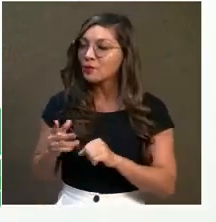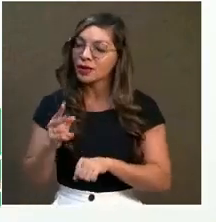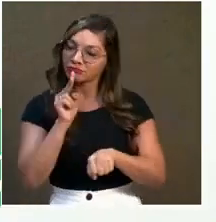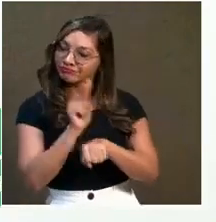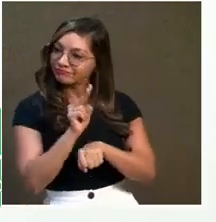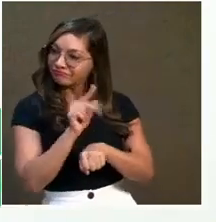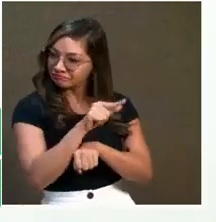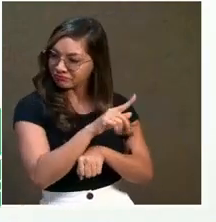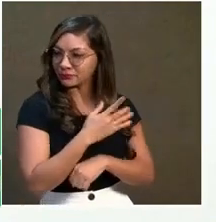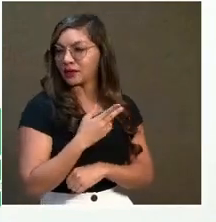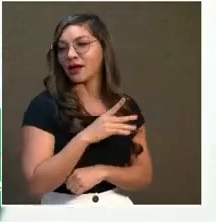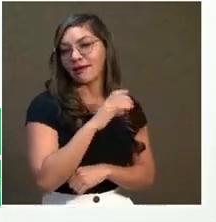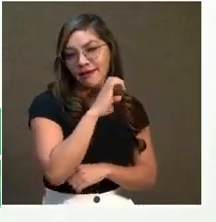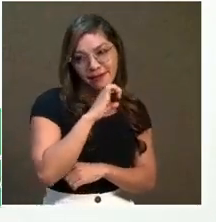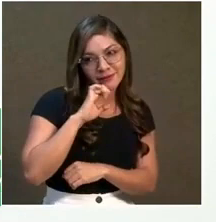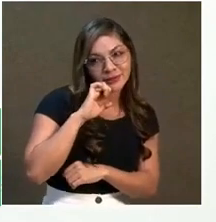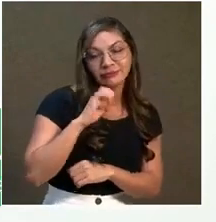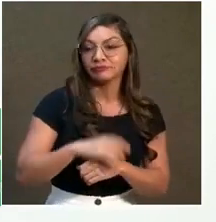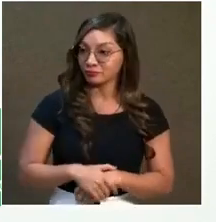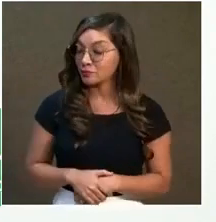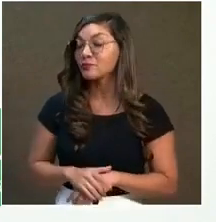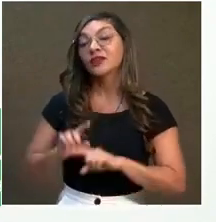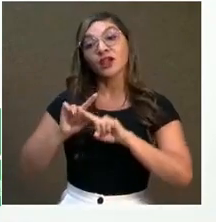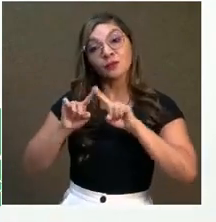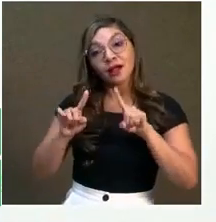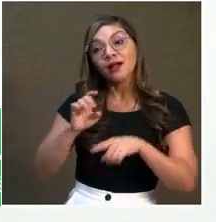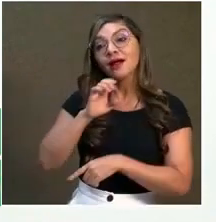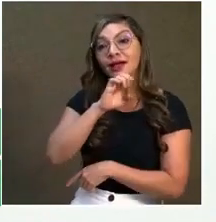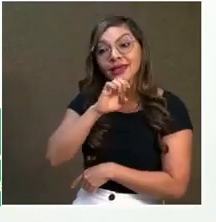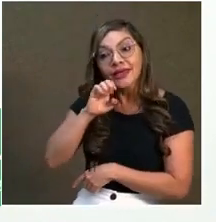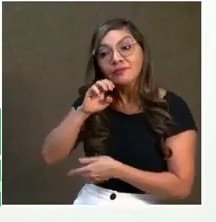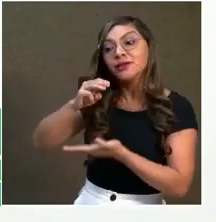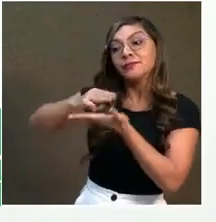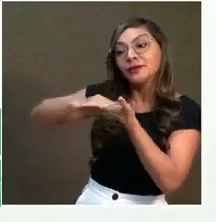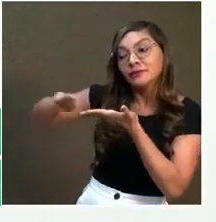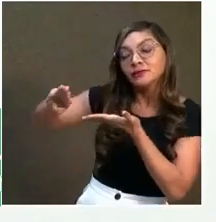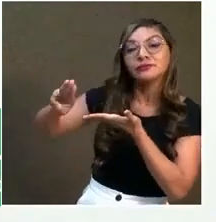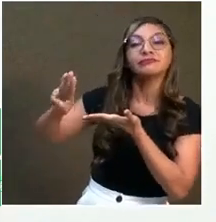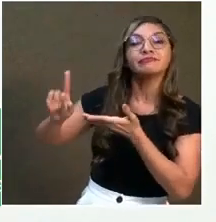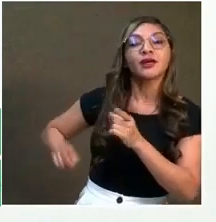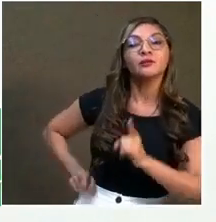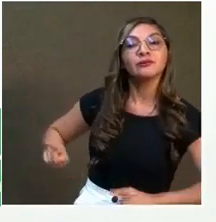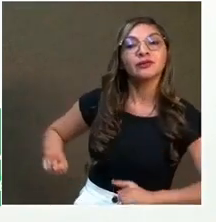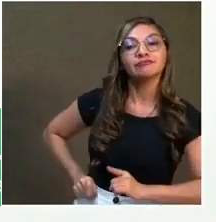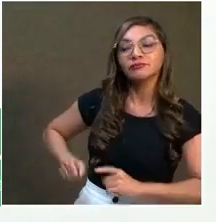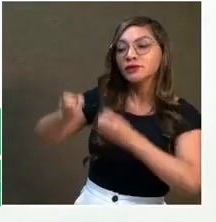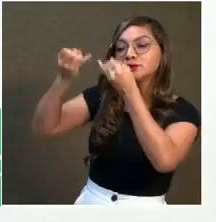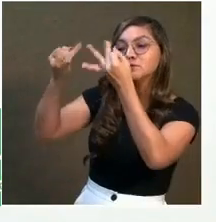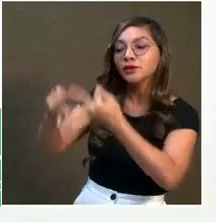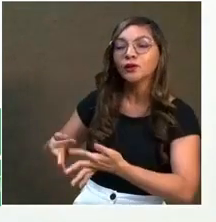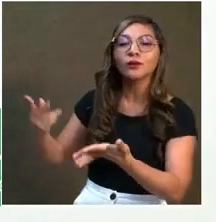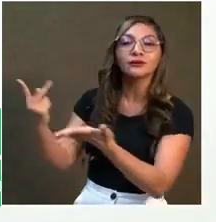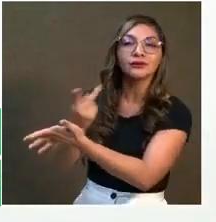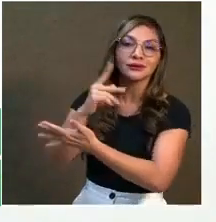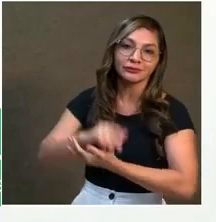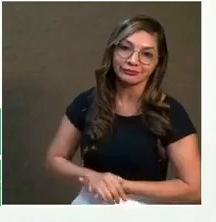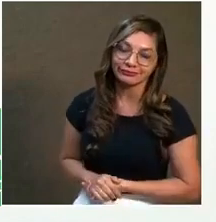pedido dela, a própria Emily, isso daqui foi ela, que falou para a